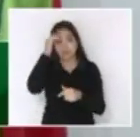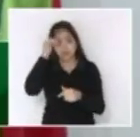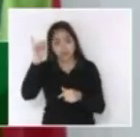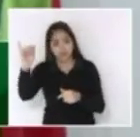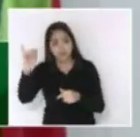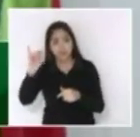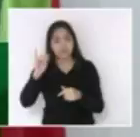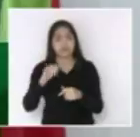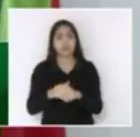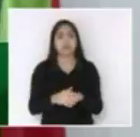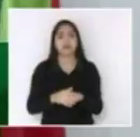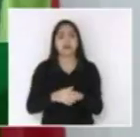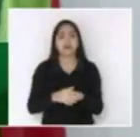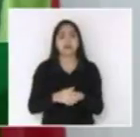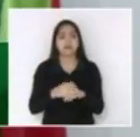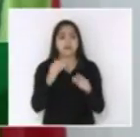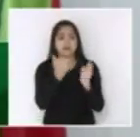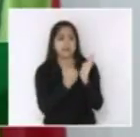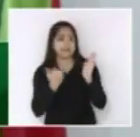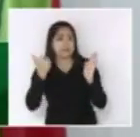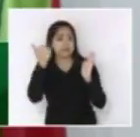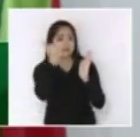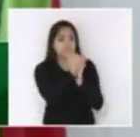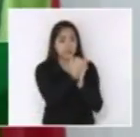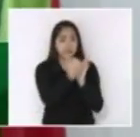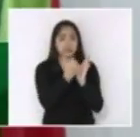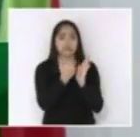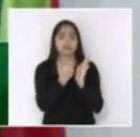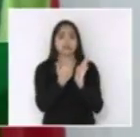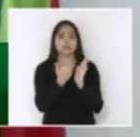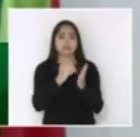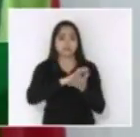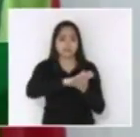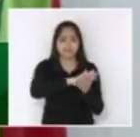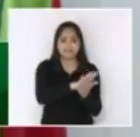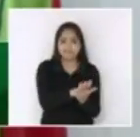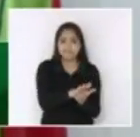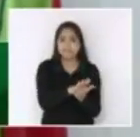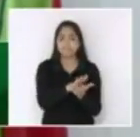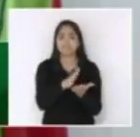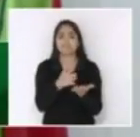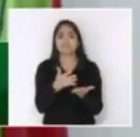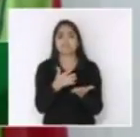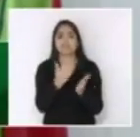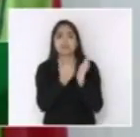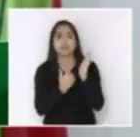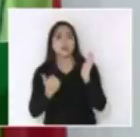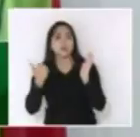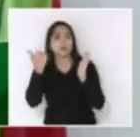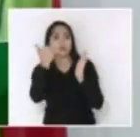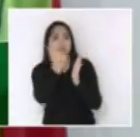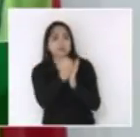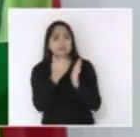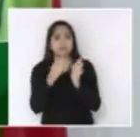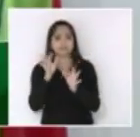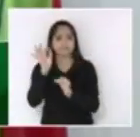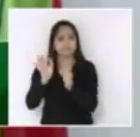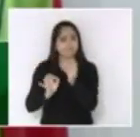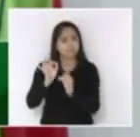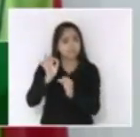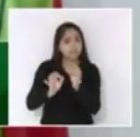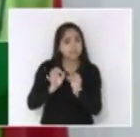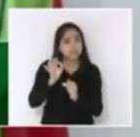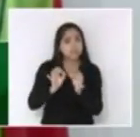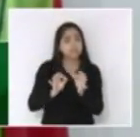e fanáticas risquem o chão de nosso país, risquem o chão de nossos tribunais, risquem o